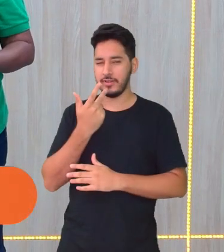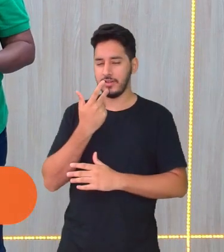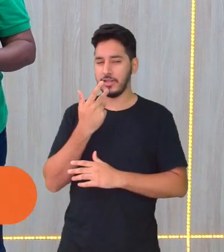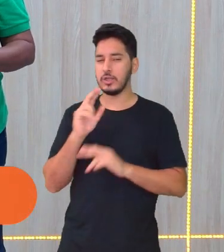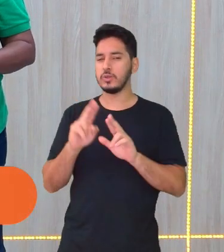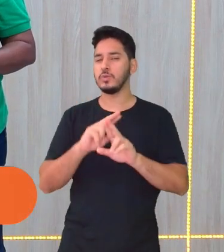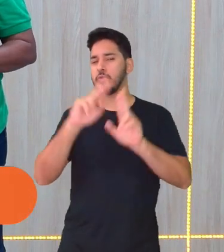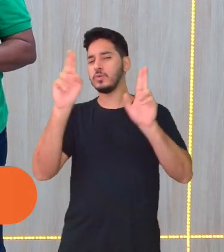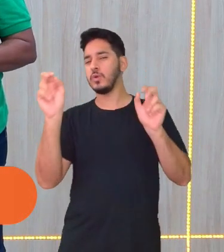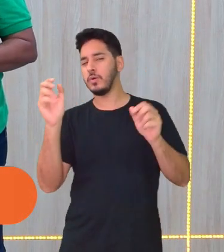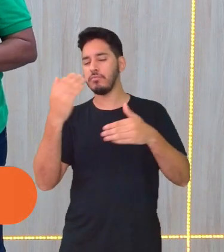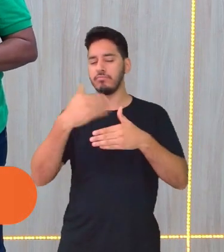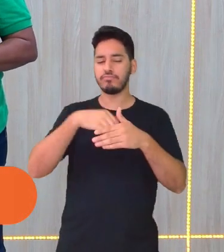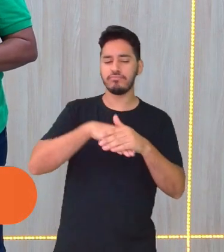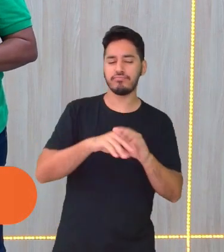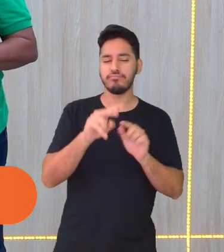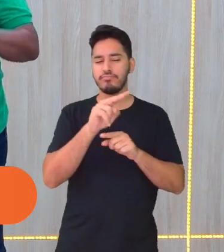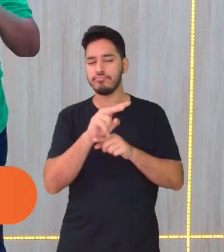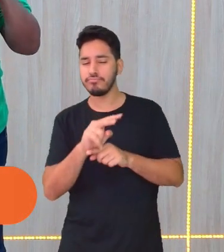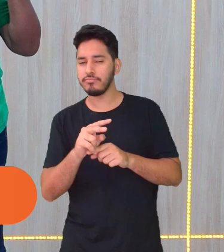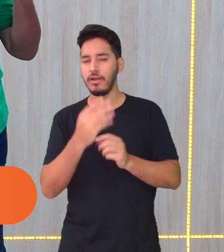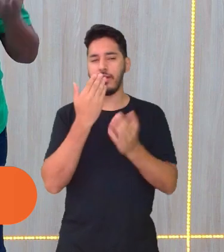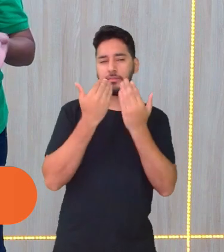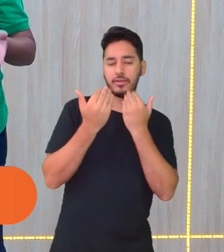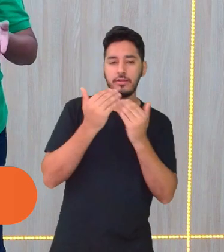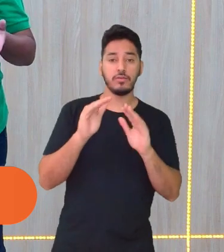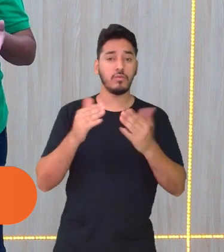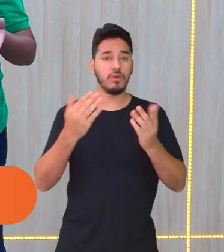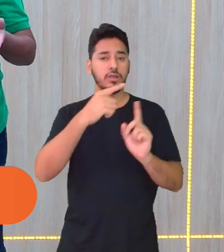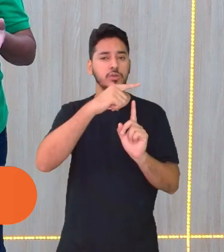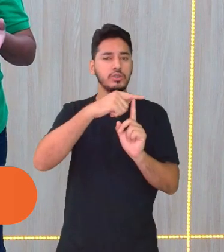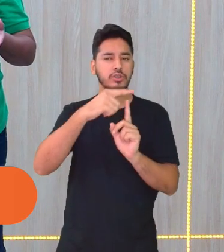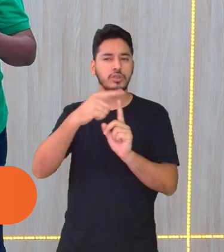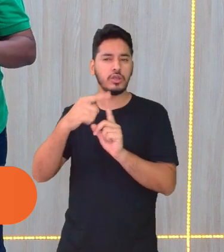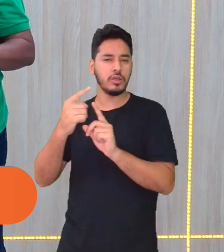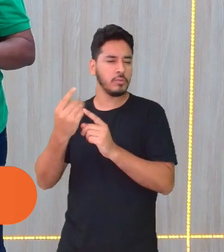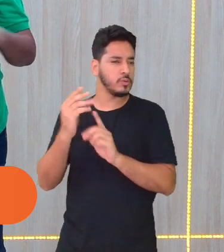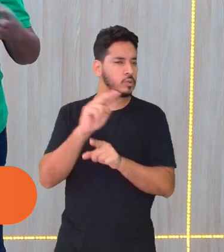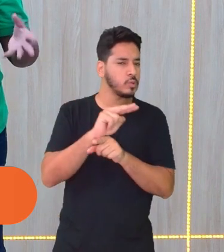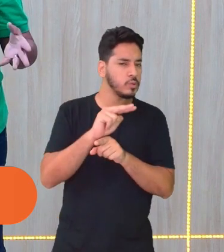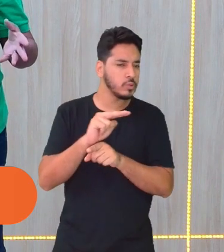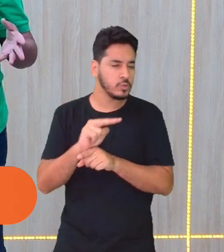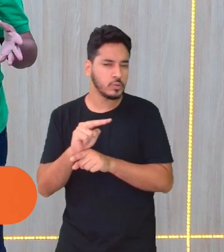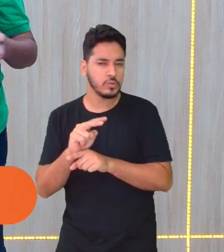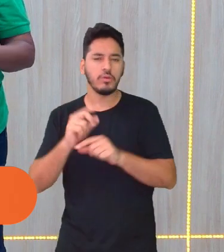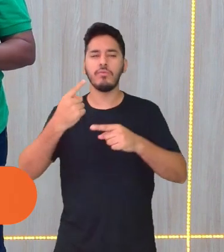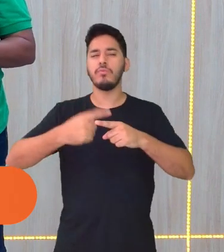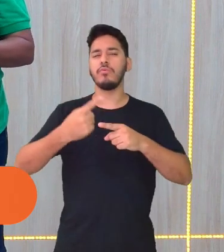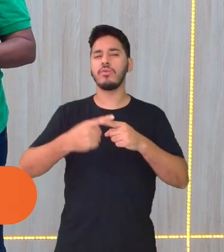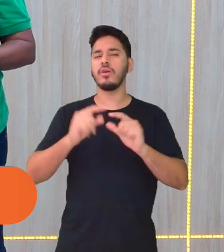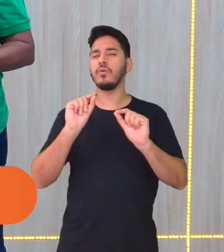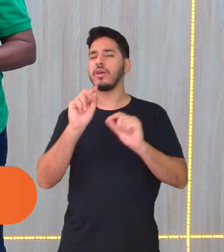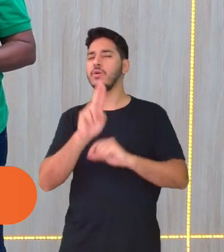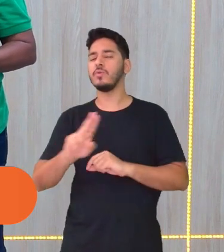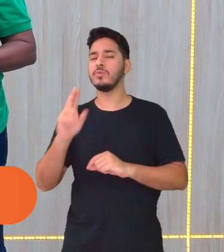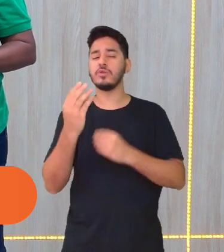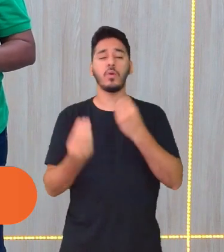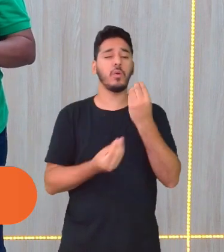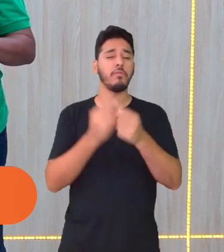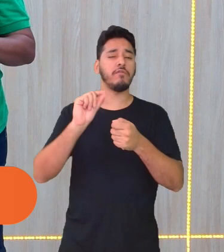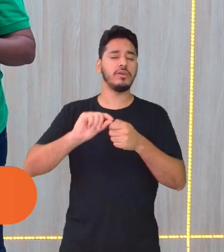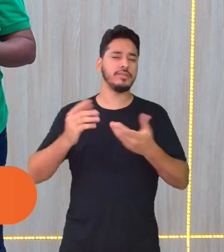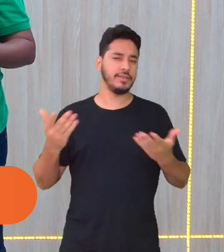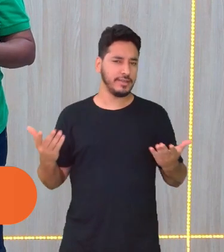sobre essa conservação, sobre esses alimentos, quais são os tipos de conservação de alimentos, para que serve, né? Como é que a gente faz